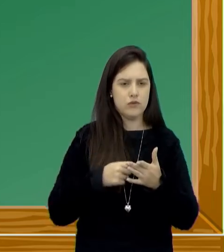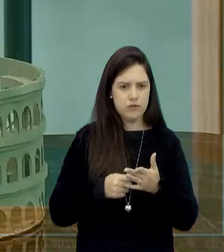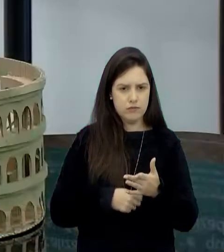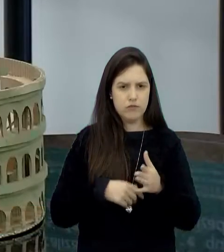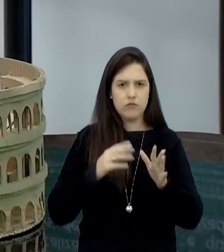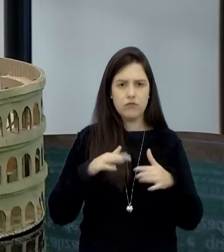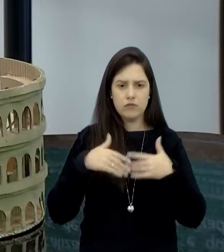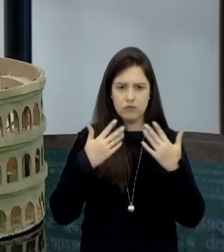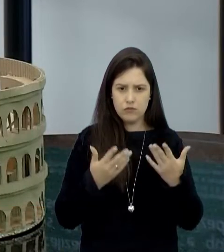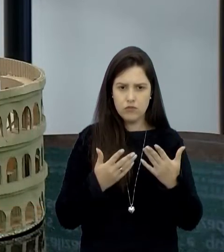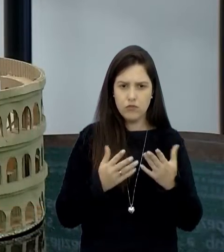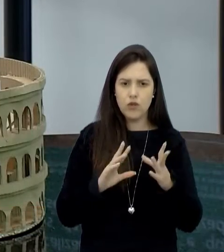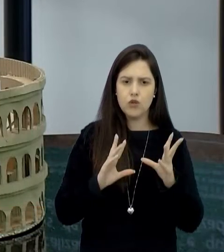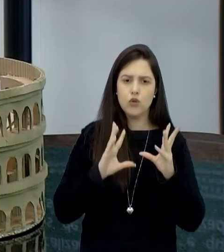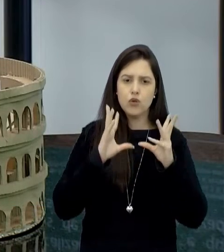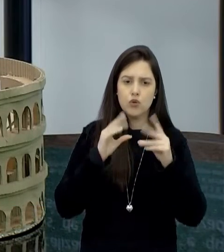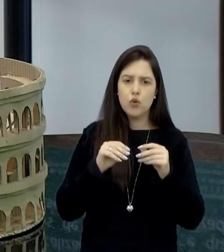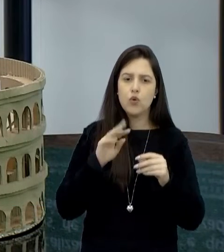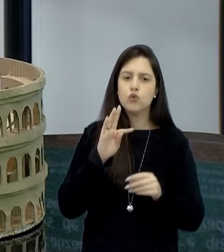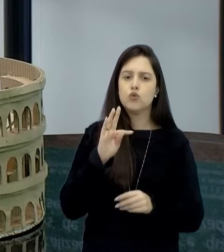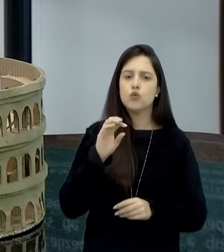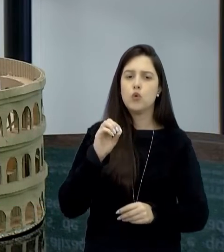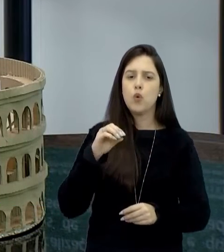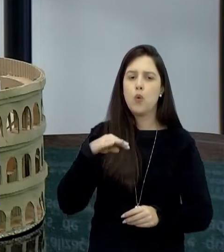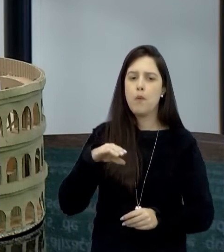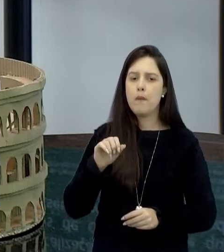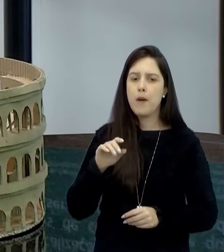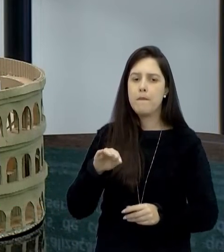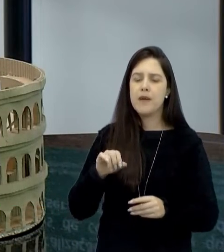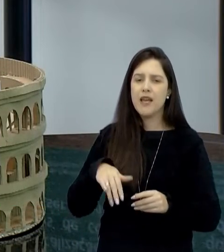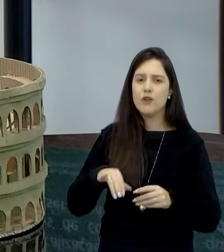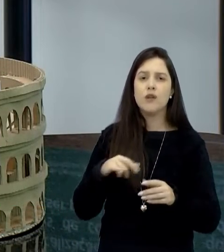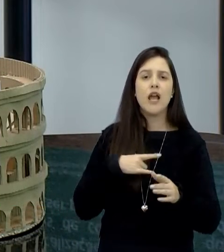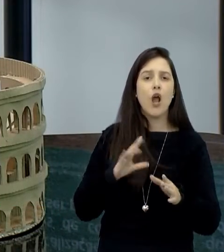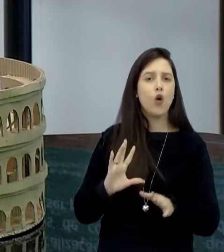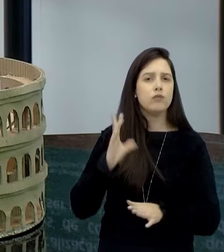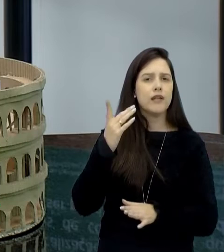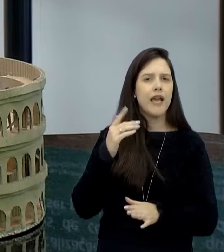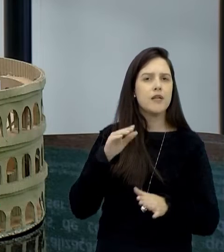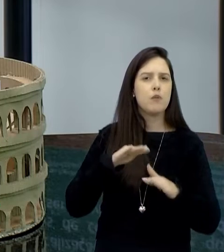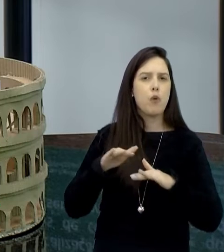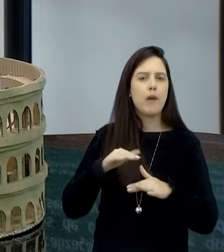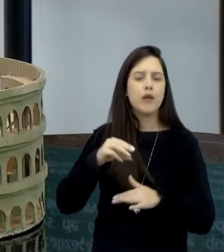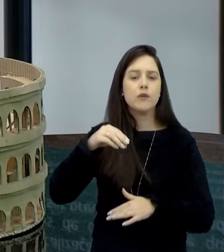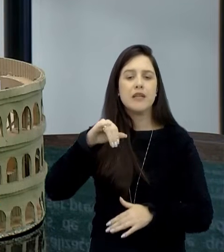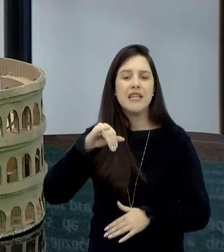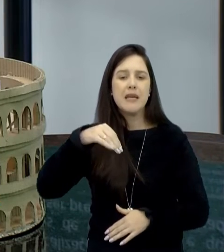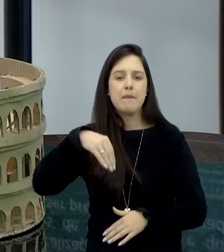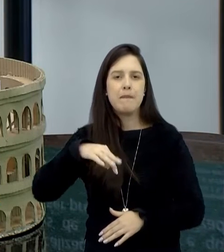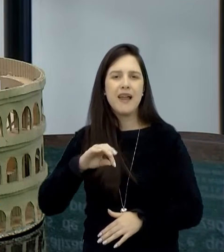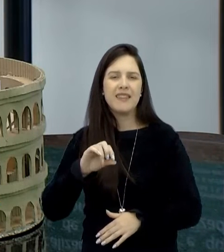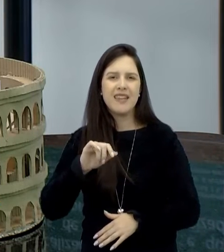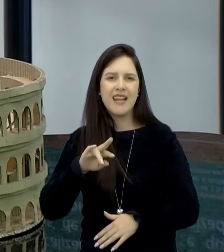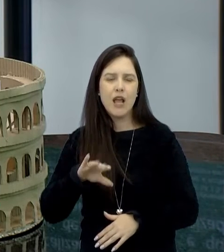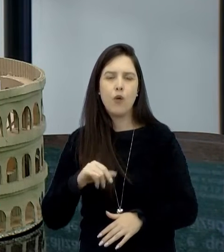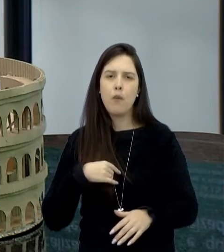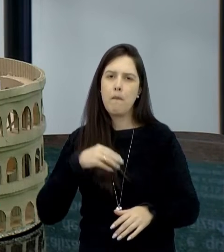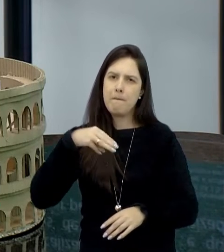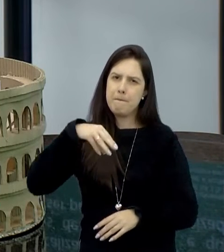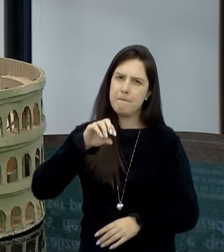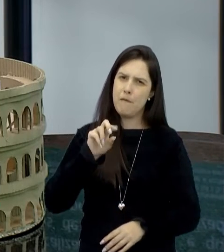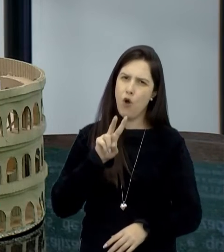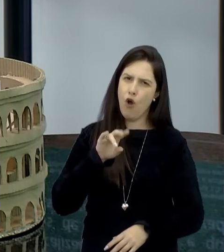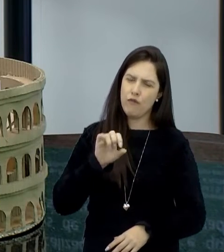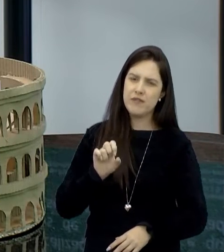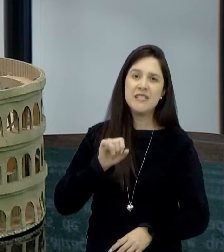olha só, o tombamento ele vai acontecer com bens materiais móveis e imóveis. Então, quais são os